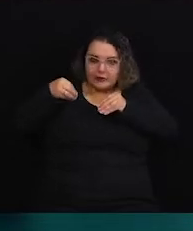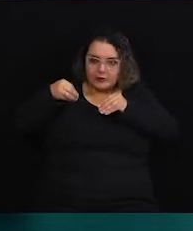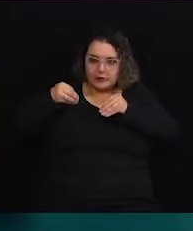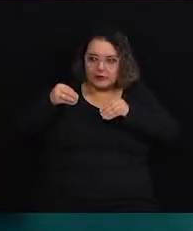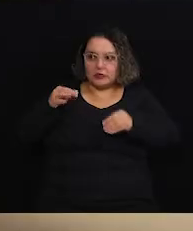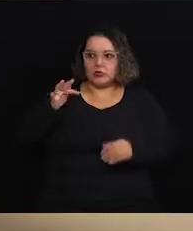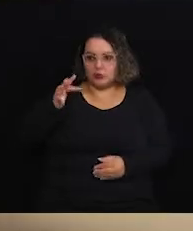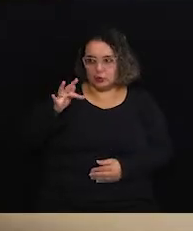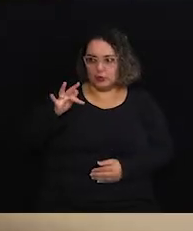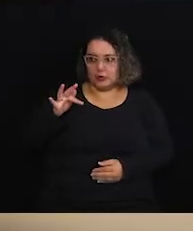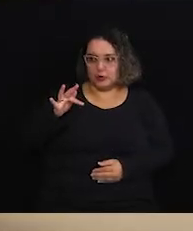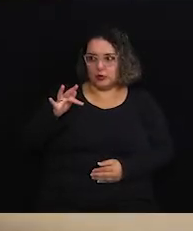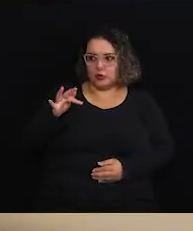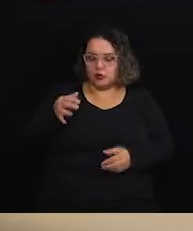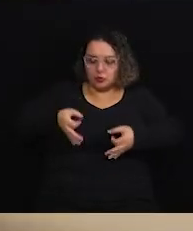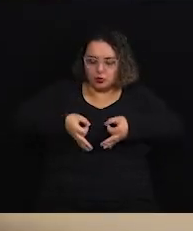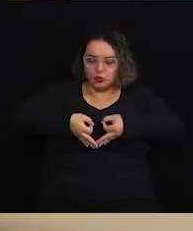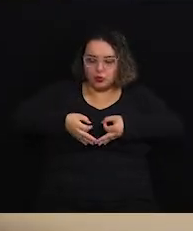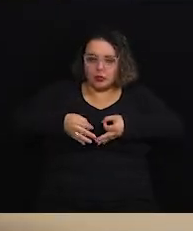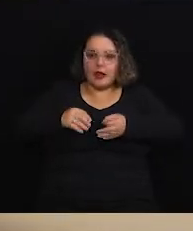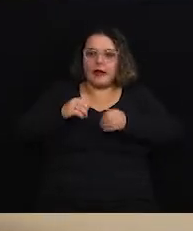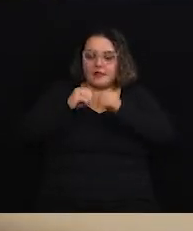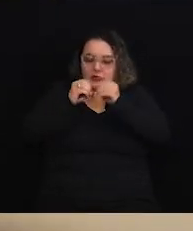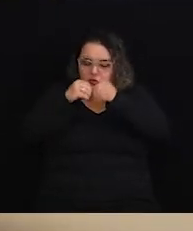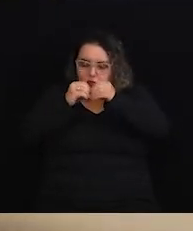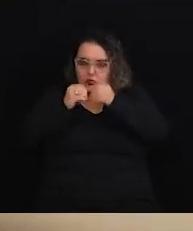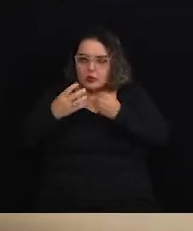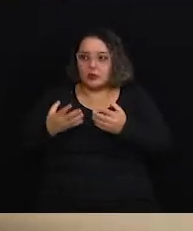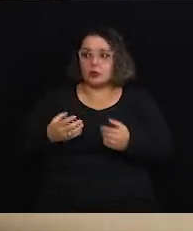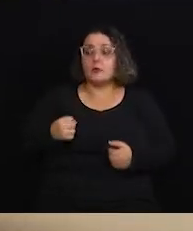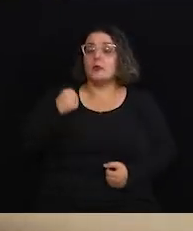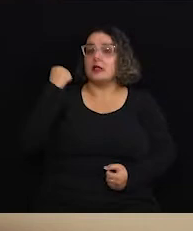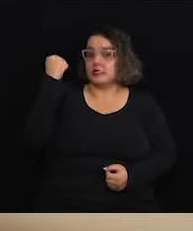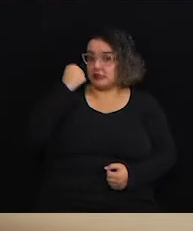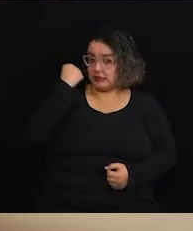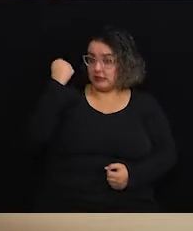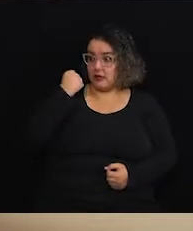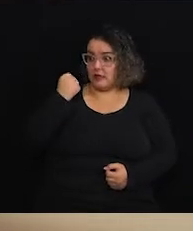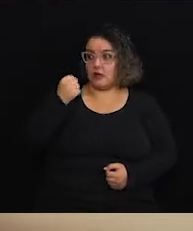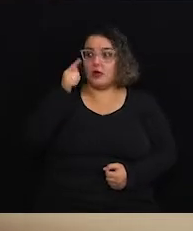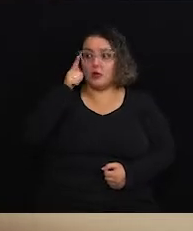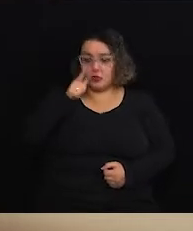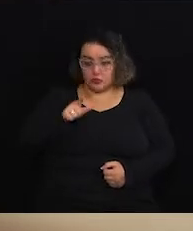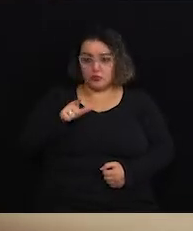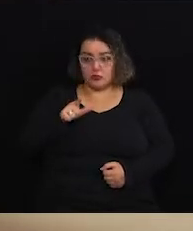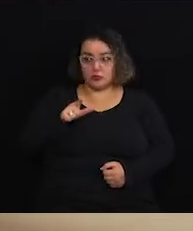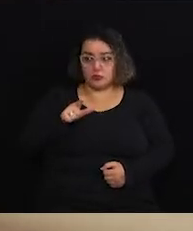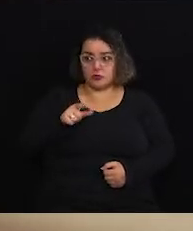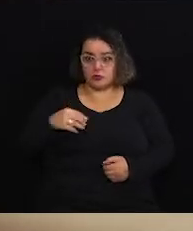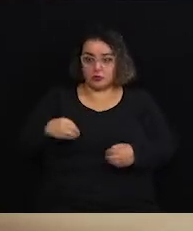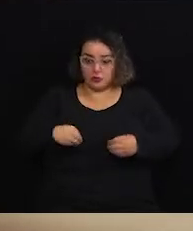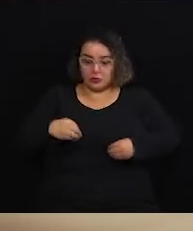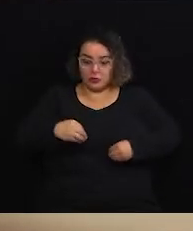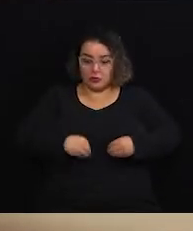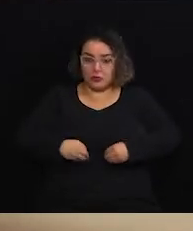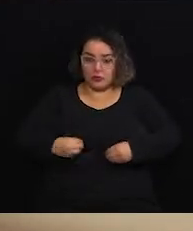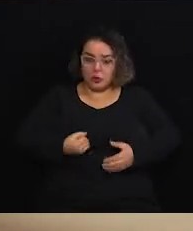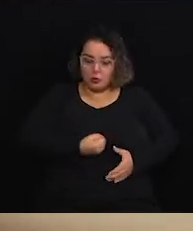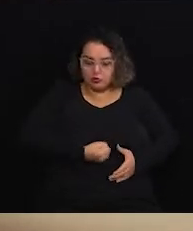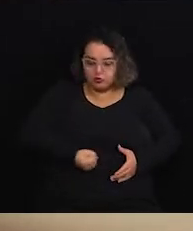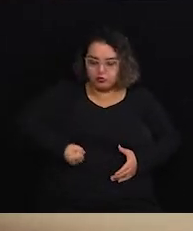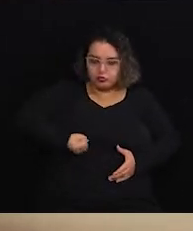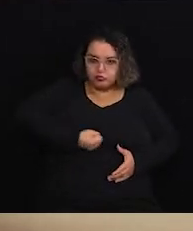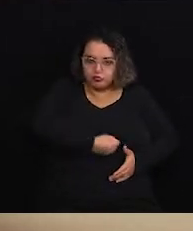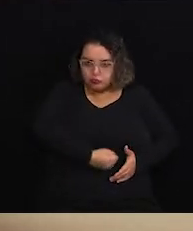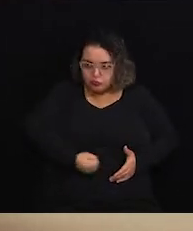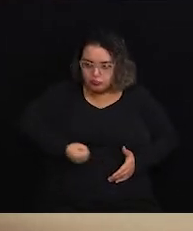uma biópsia. Nos casos mais graves, a gente consegue identificar essas lesões através de exames de imagem, ou